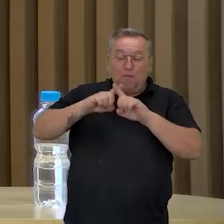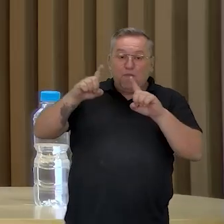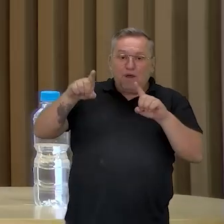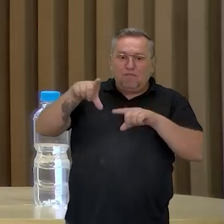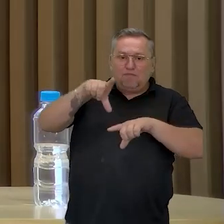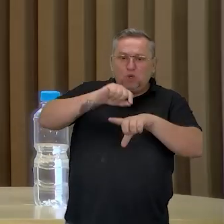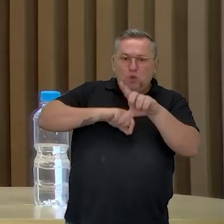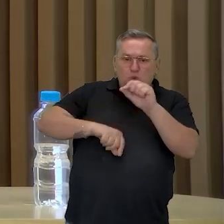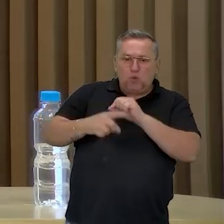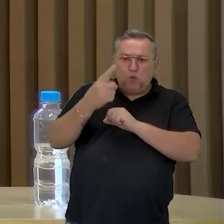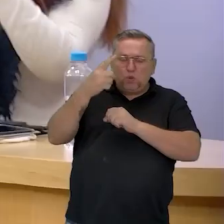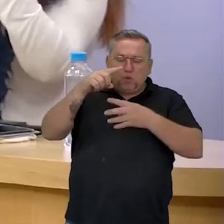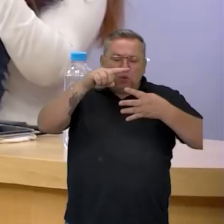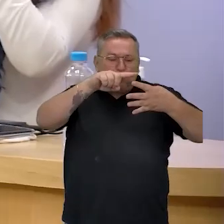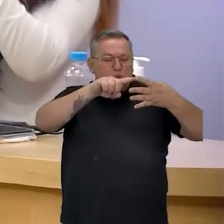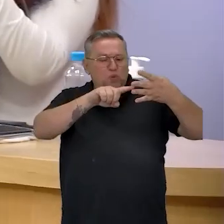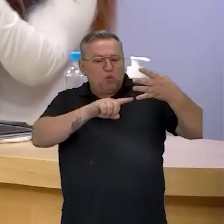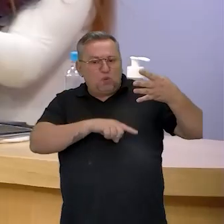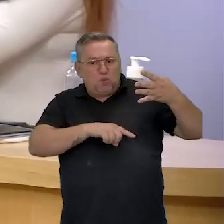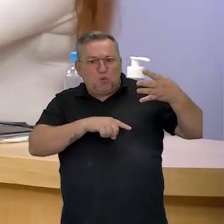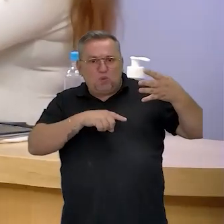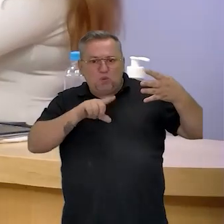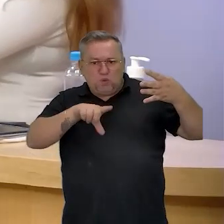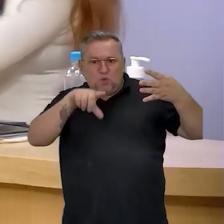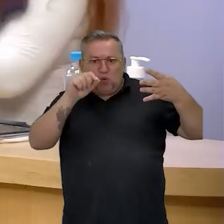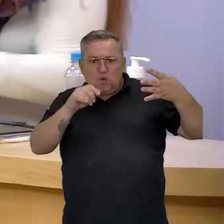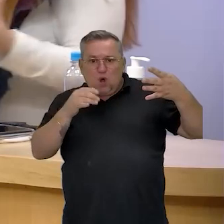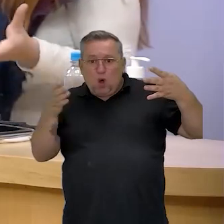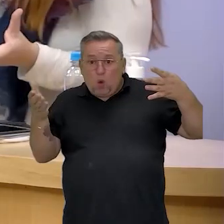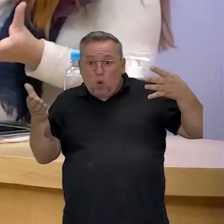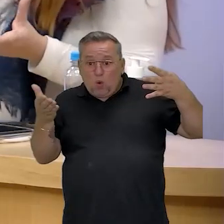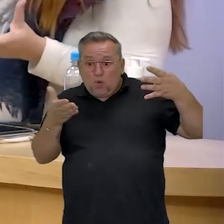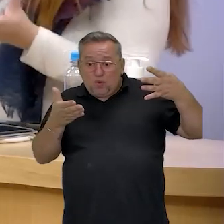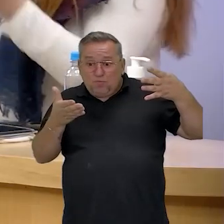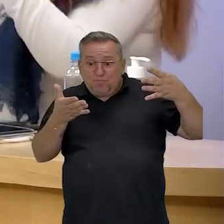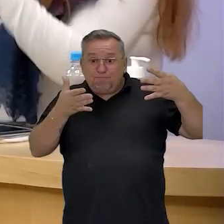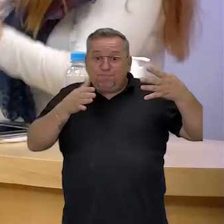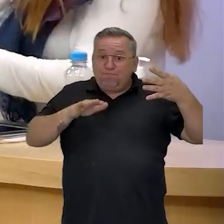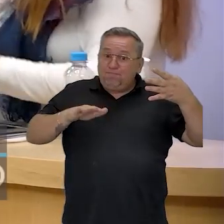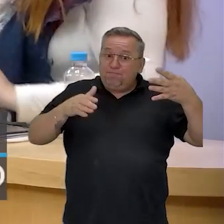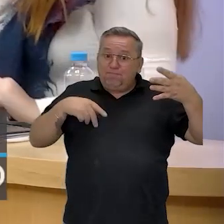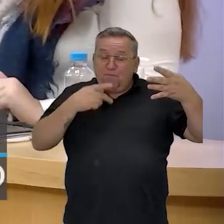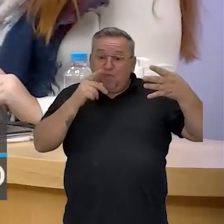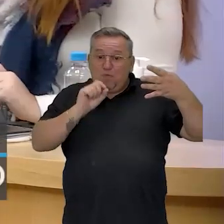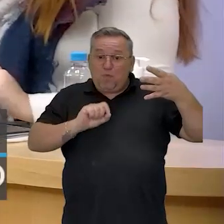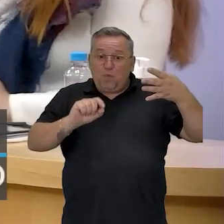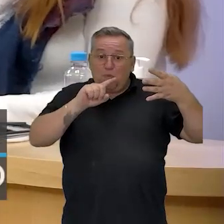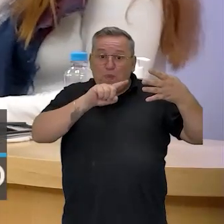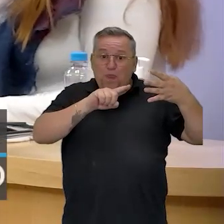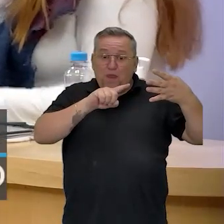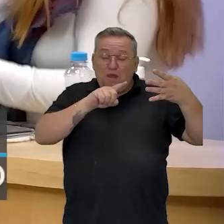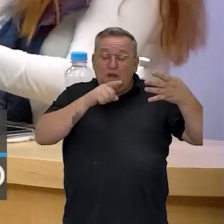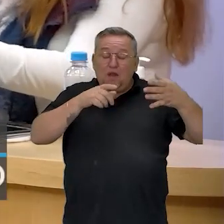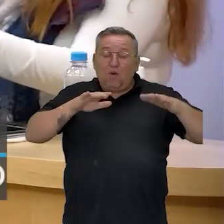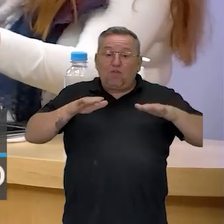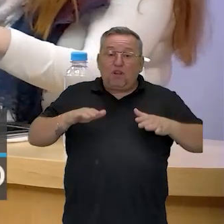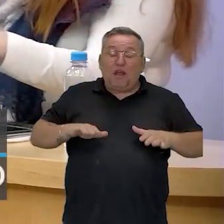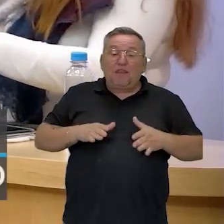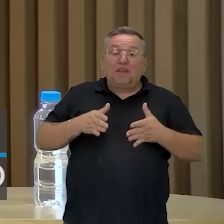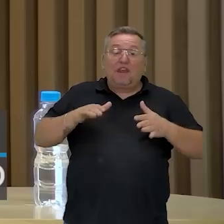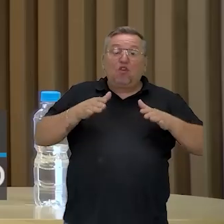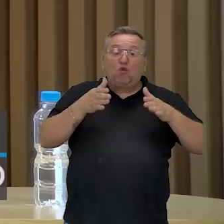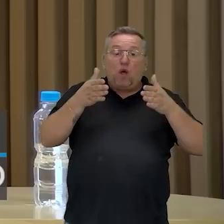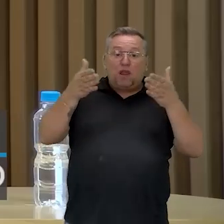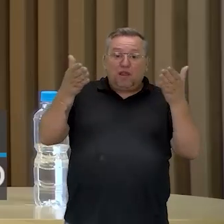escolher uma para dizer assim, qual é a menos marcante hoje, talvez eu diria essa questão da sensualidade, porque sempre foi uma